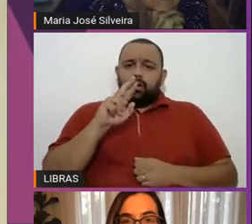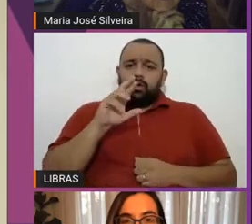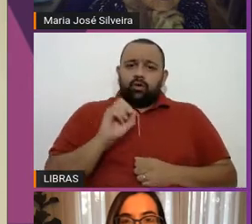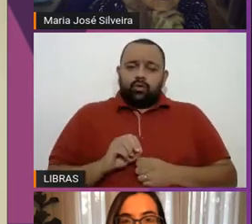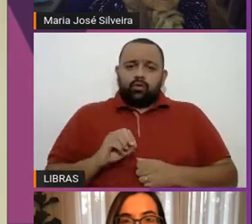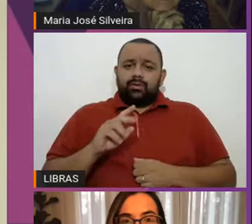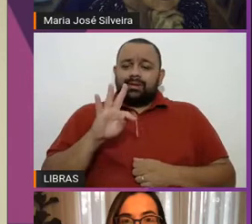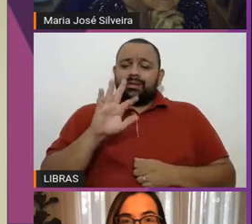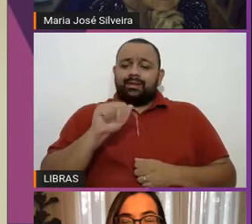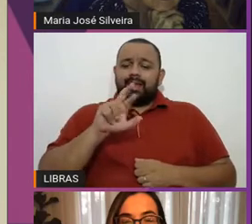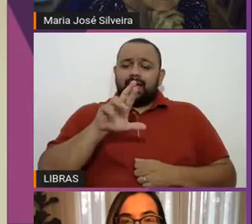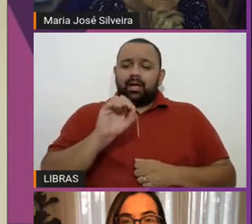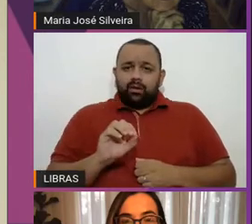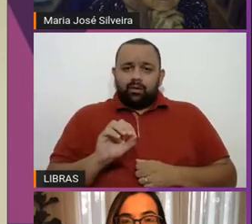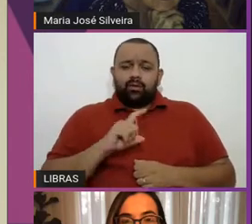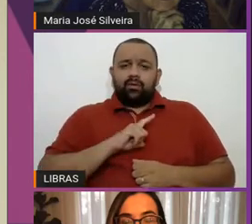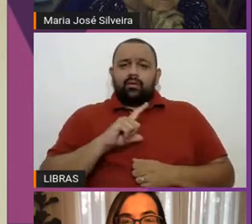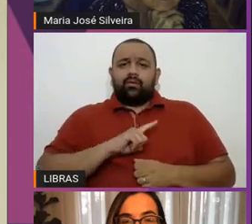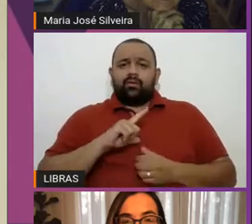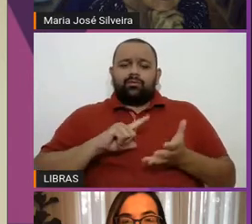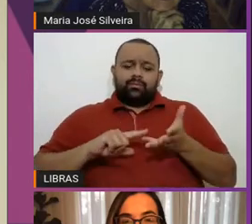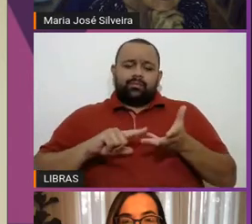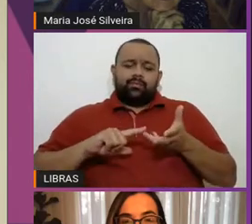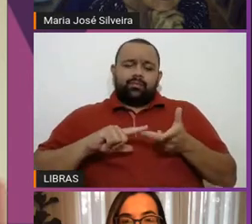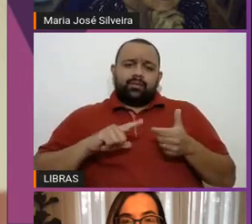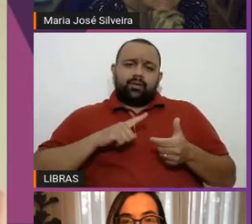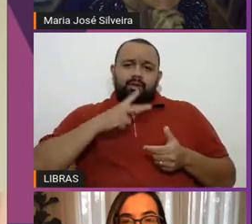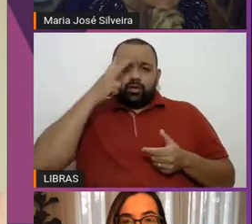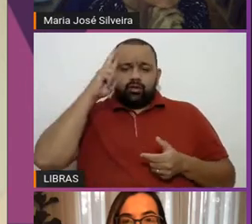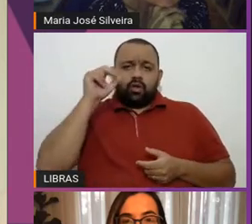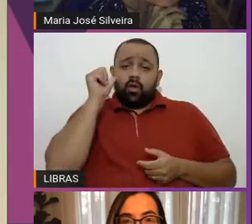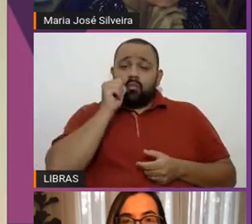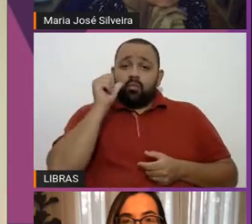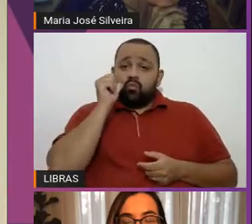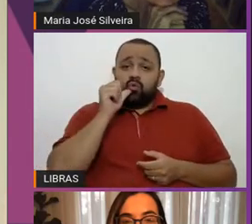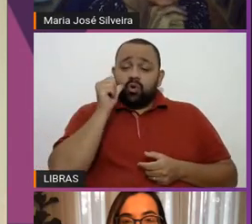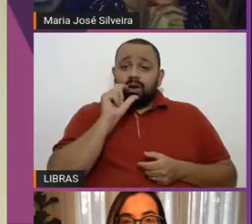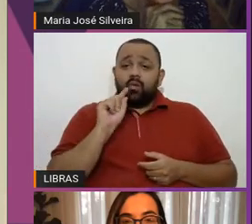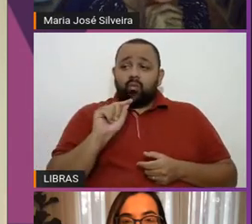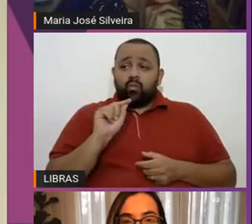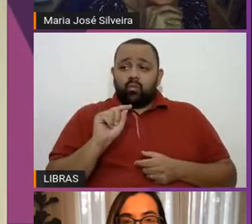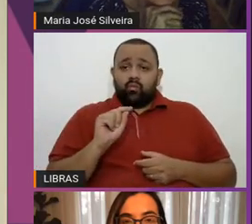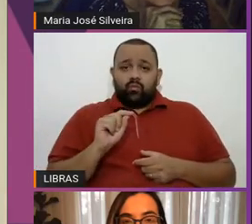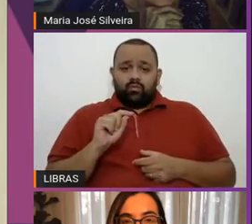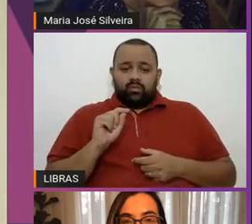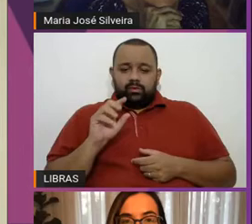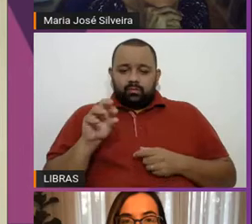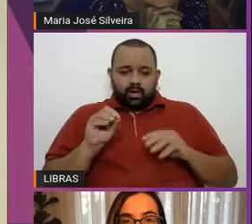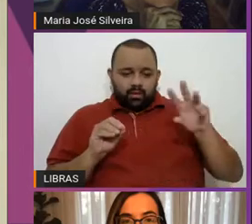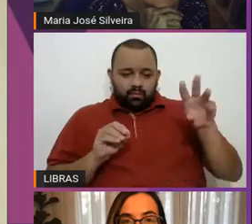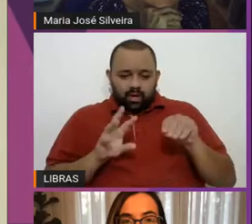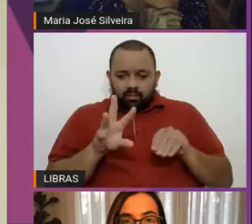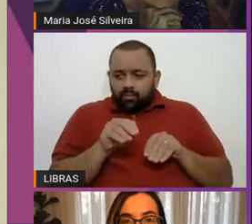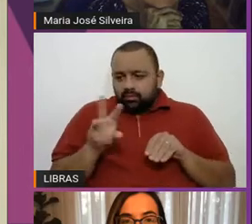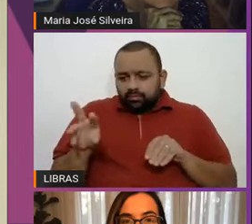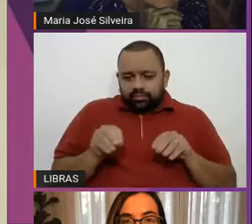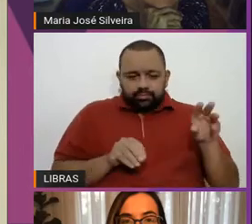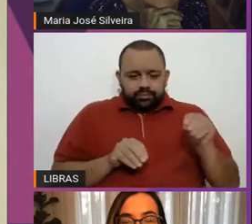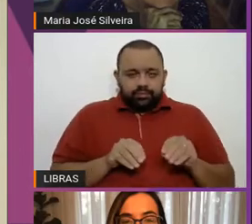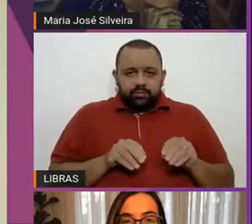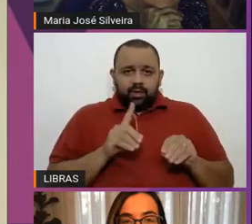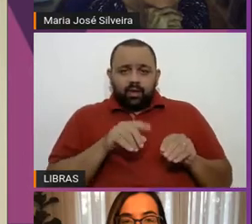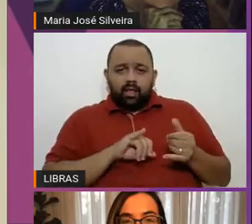série notícia do tarô carta dois a gente tem essa história de uma mulher que reúne os pedaços do seu amante